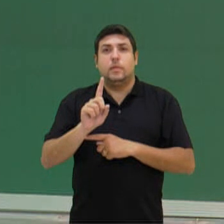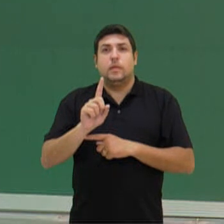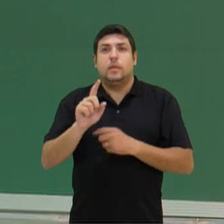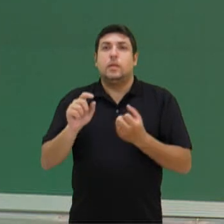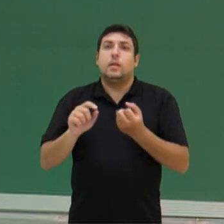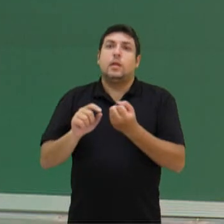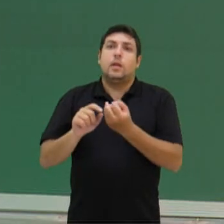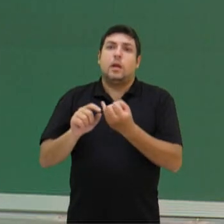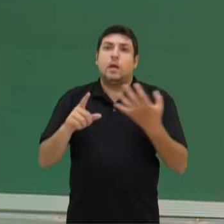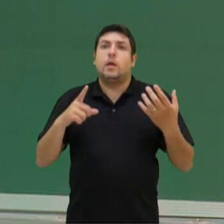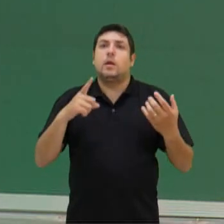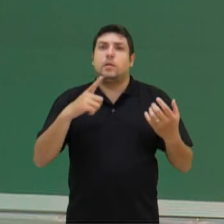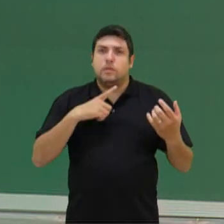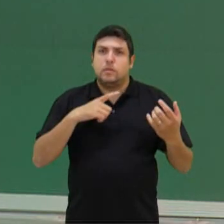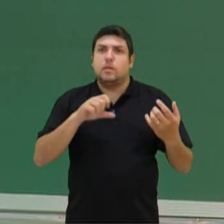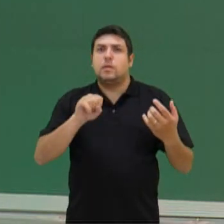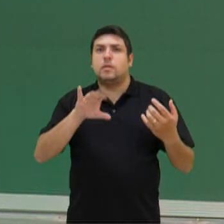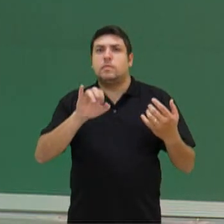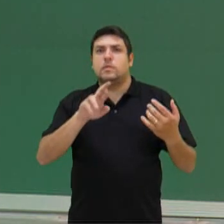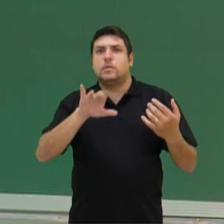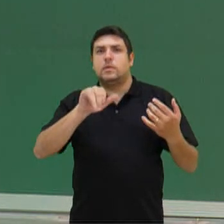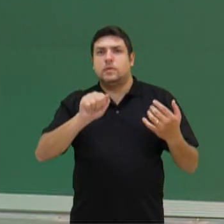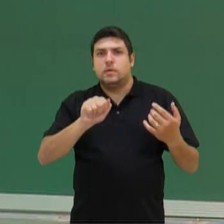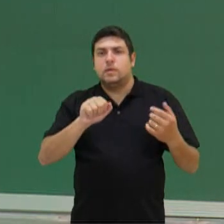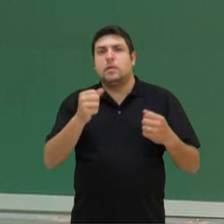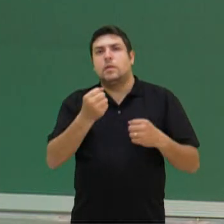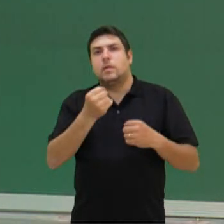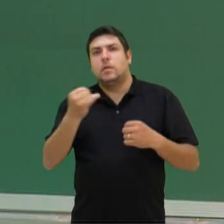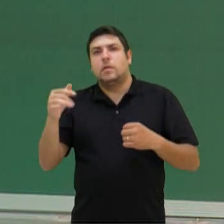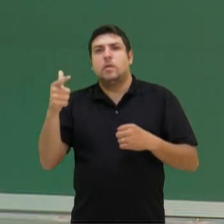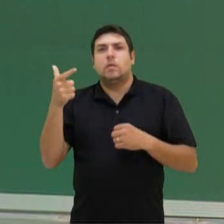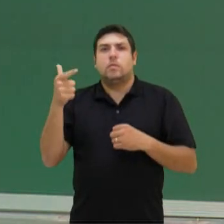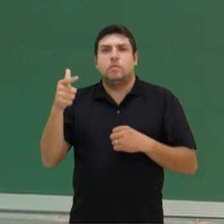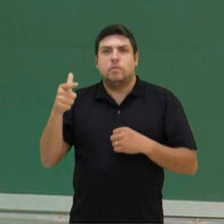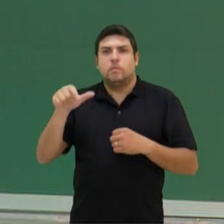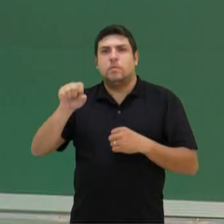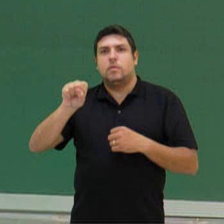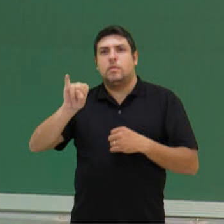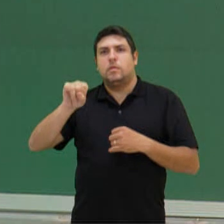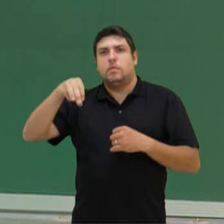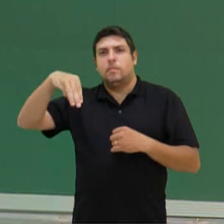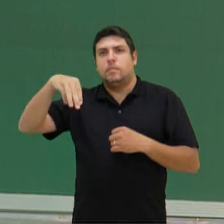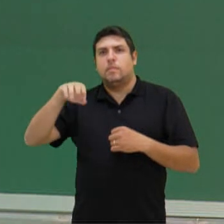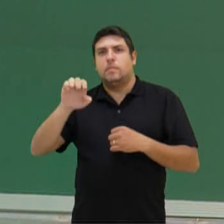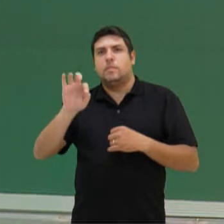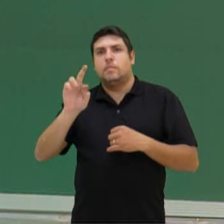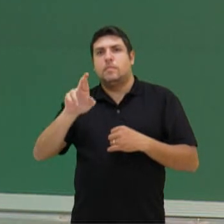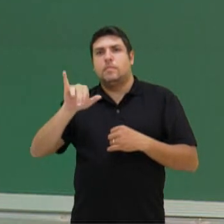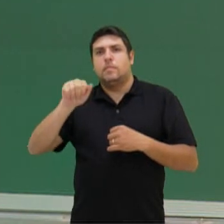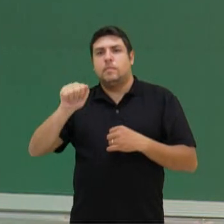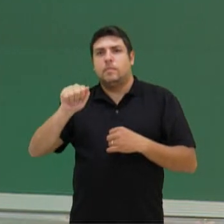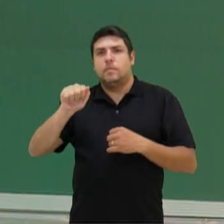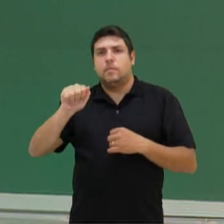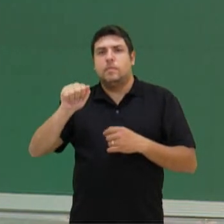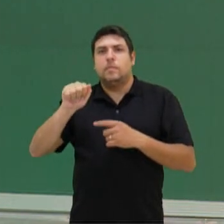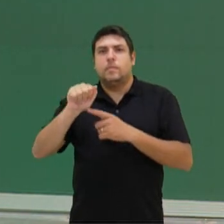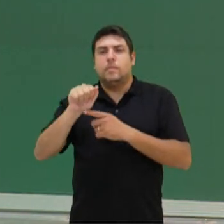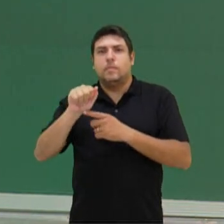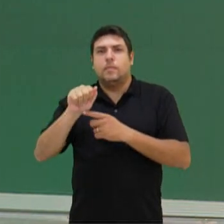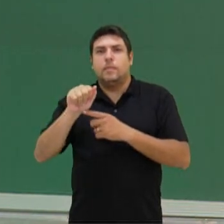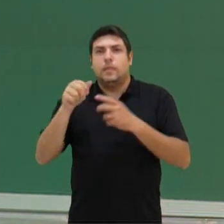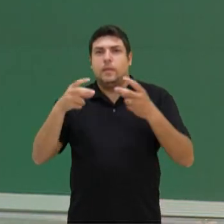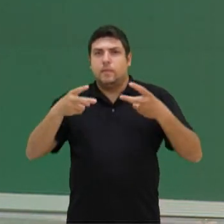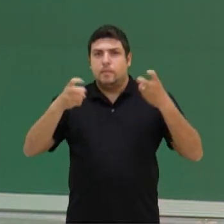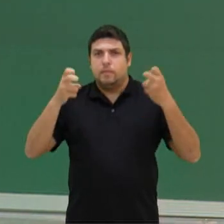simetria. Lógico, então ela vai ser assimétrica. É o oposto de simétrico, ela vai ser assimétrica. Veja